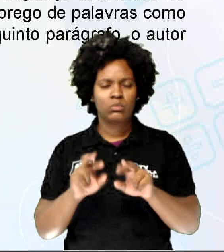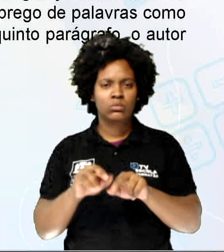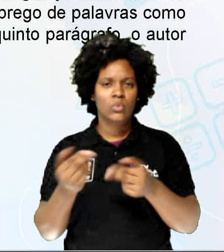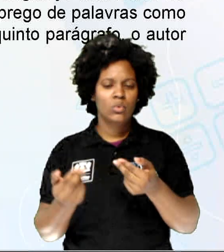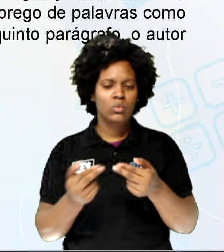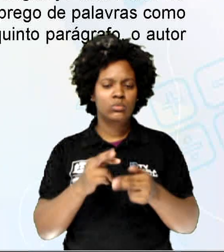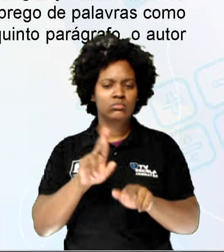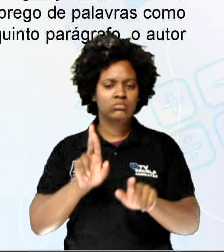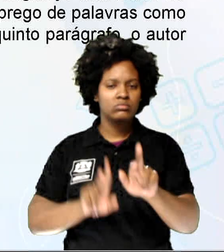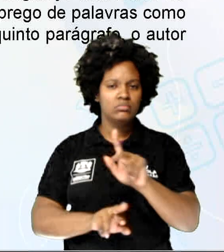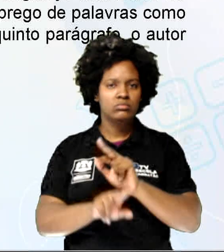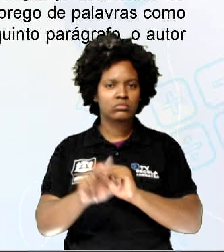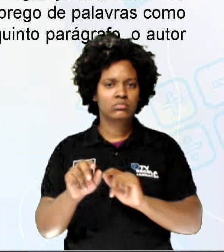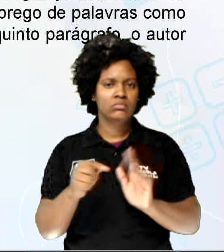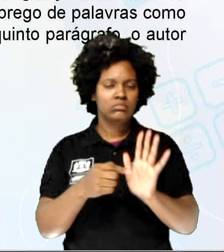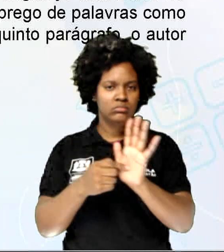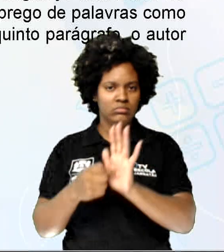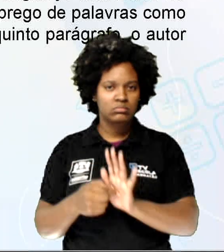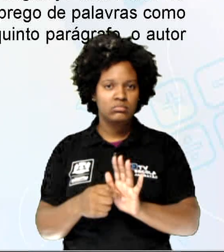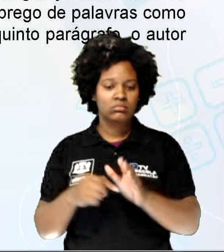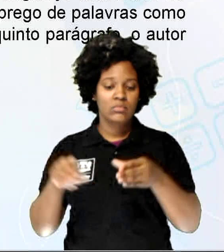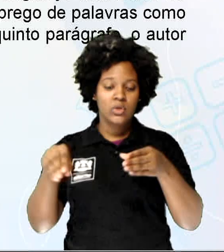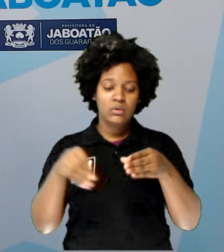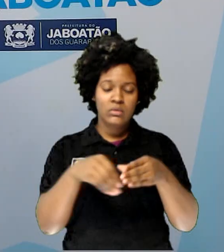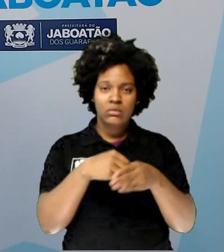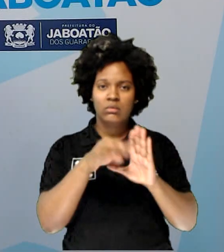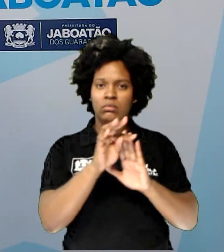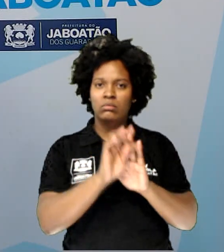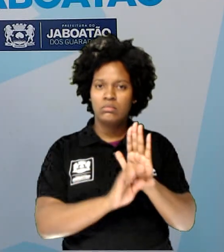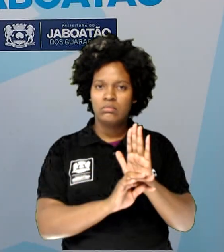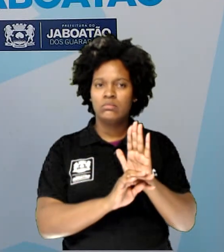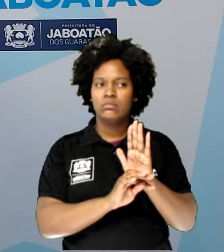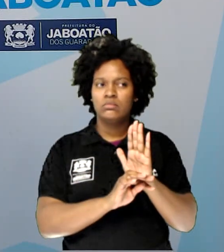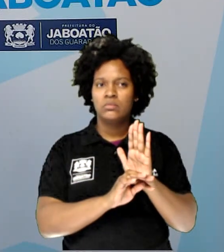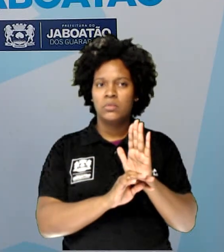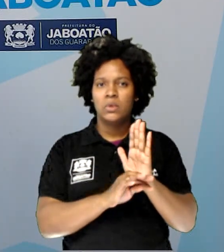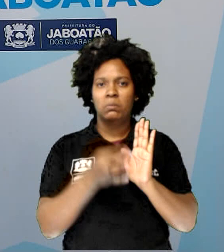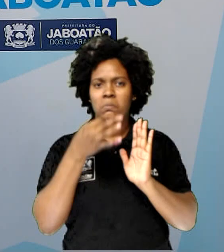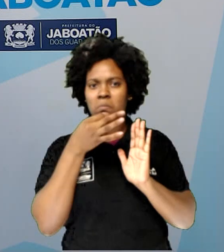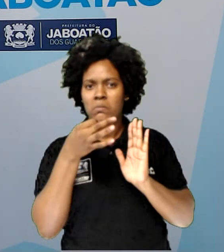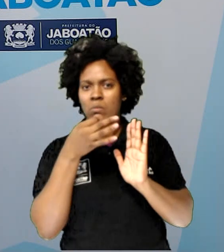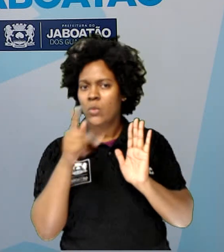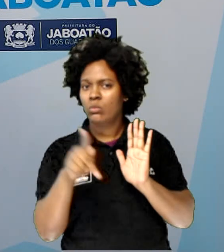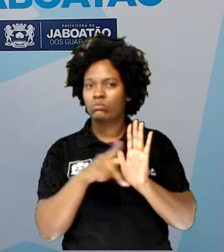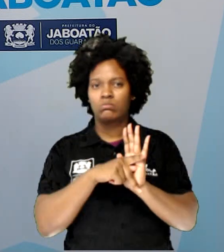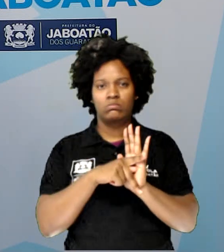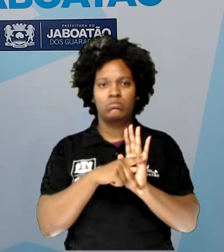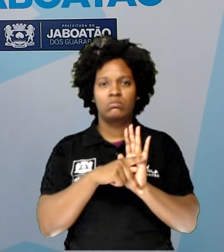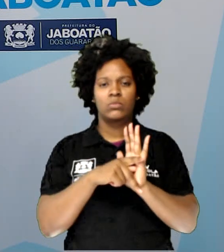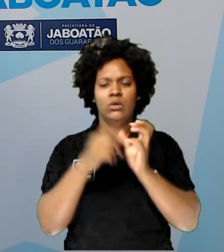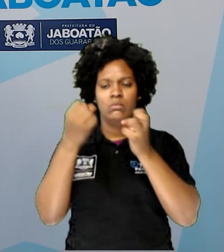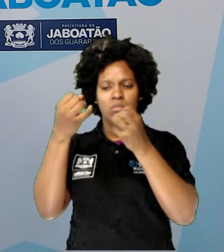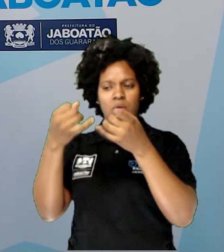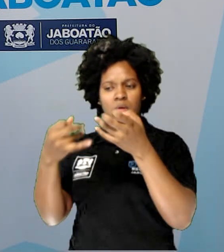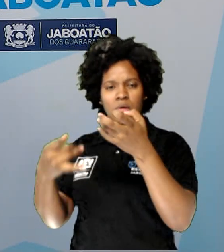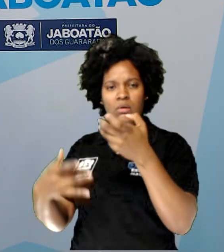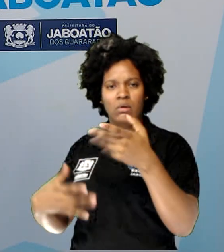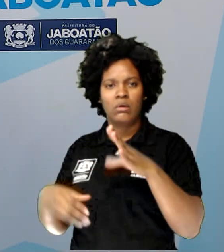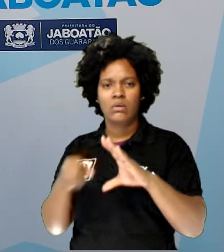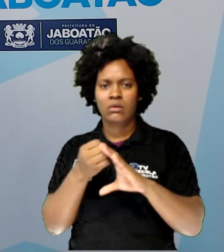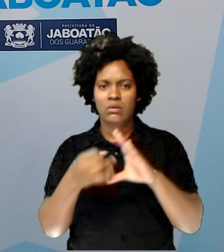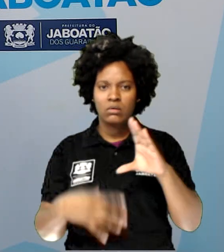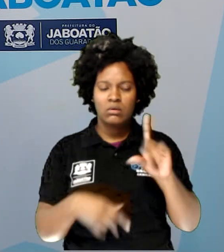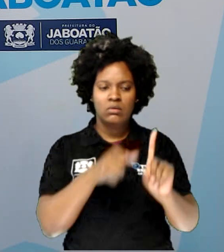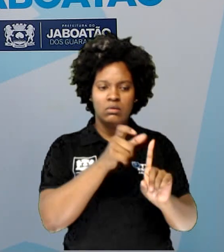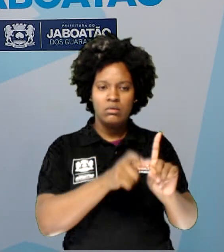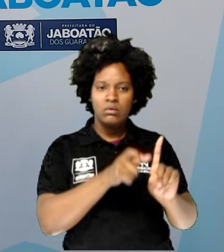diferenças, né, é trabalhada pela resenha numa ótica muito pessoal em relação à descrição das personagens, o comportamento de cada